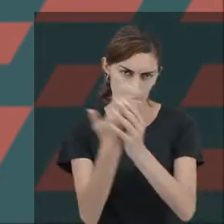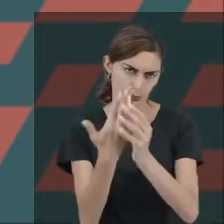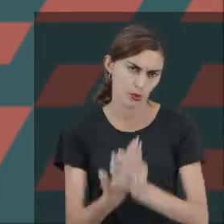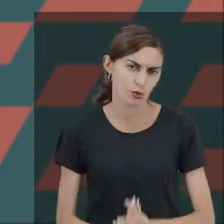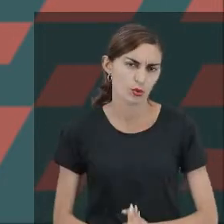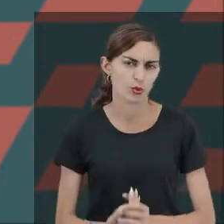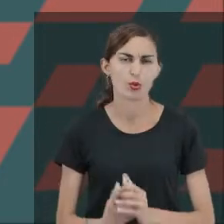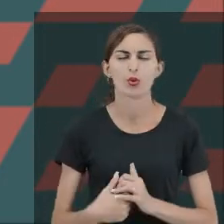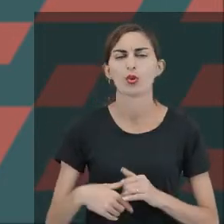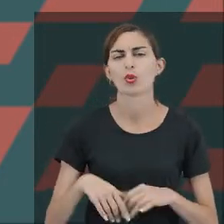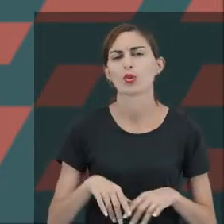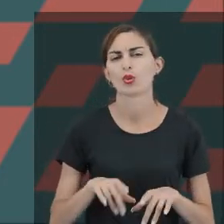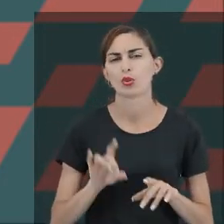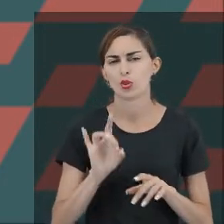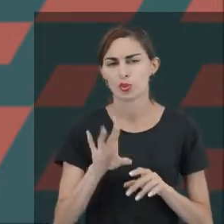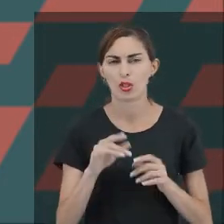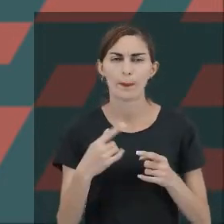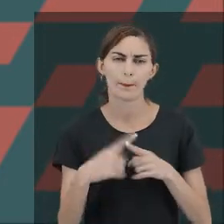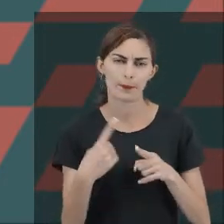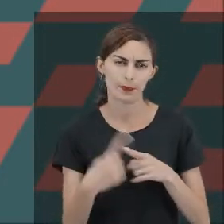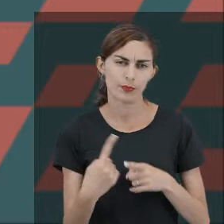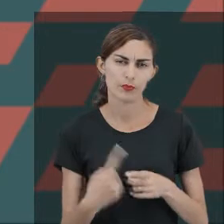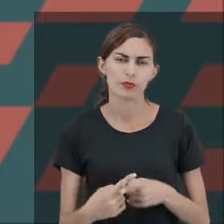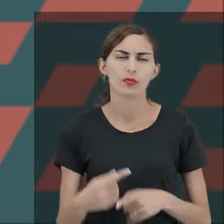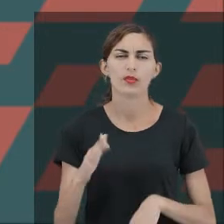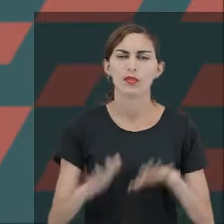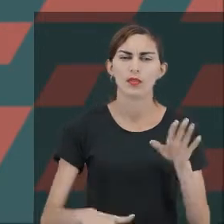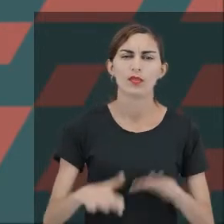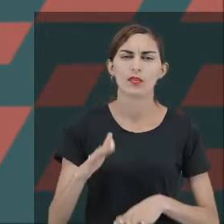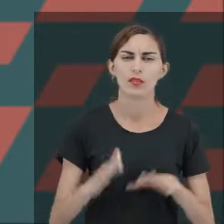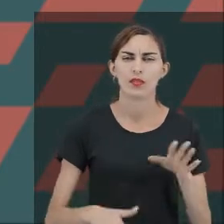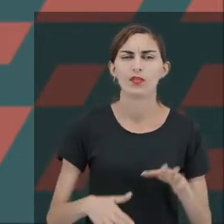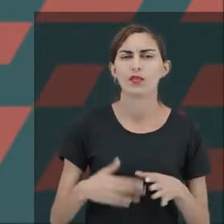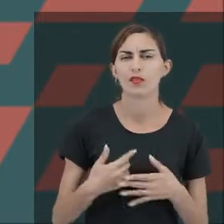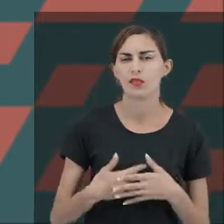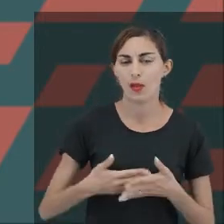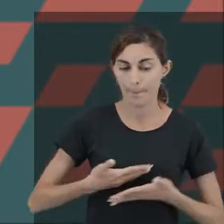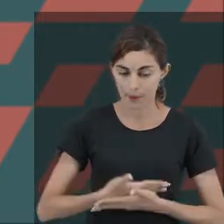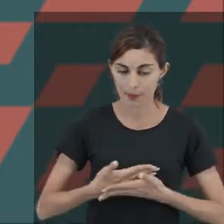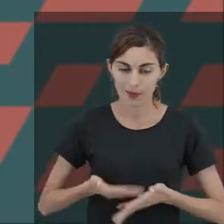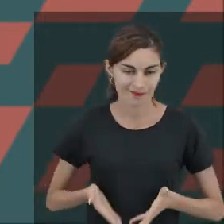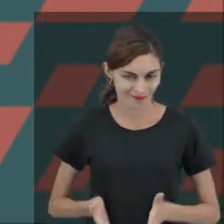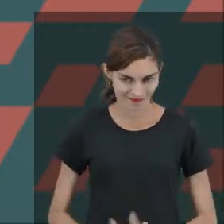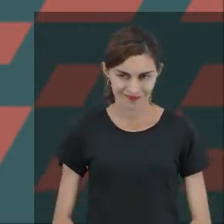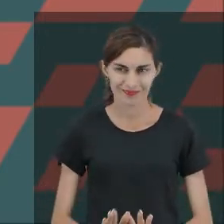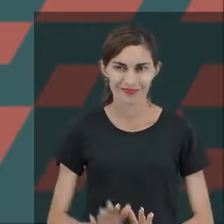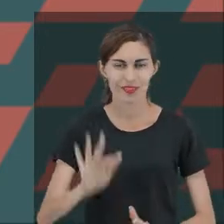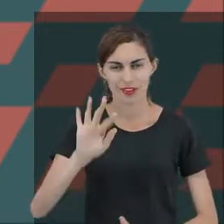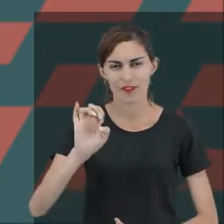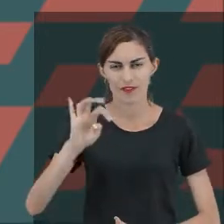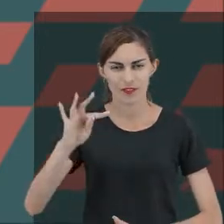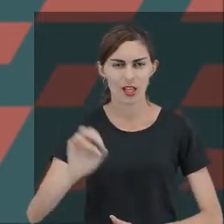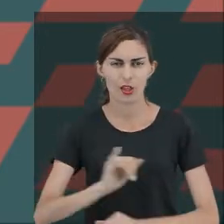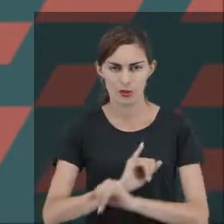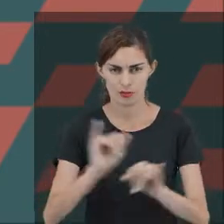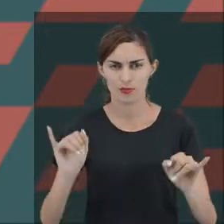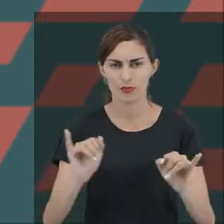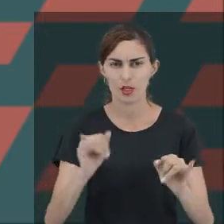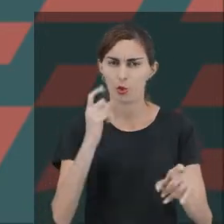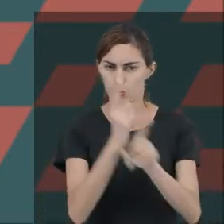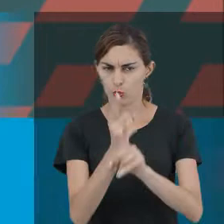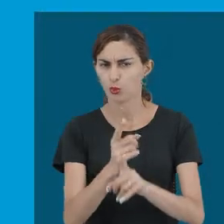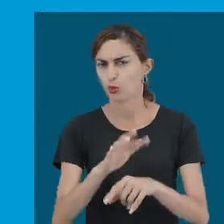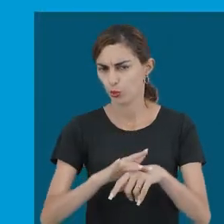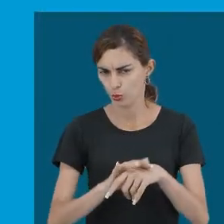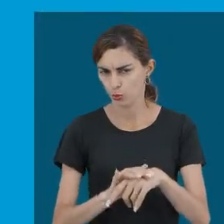Esse protocolo, normalmente, ele não recomenda a classificação final de fetos, até porque a intervenção em saúde pública é nos bebês após o nascimento.